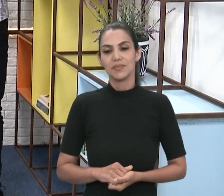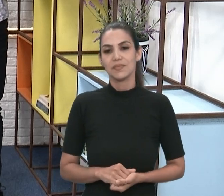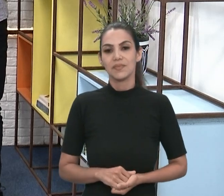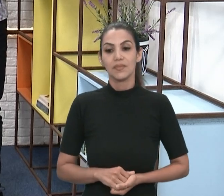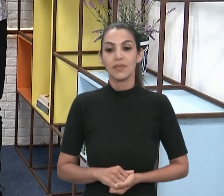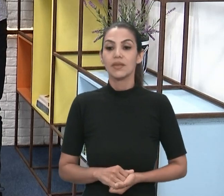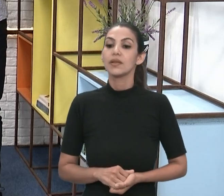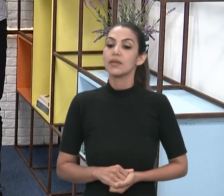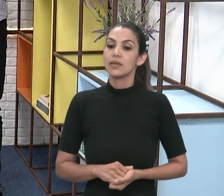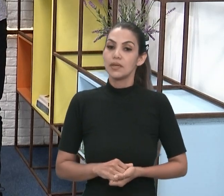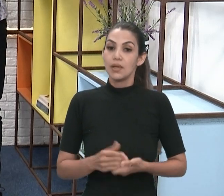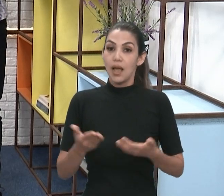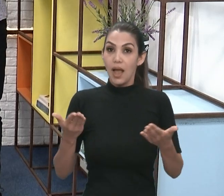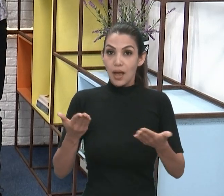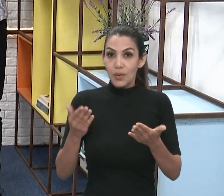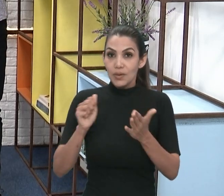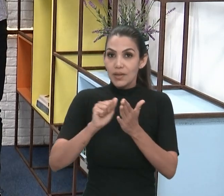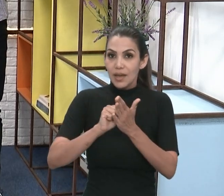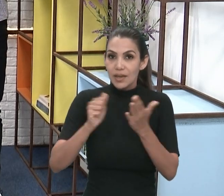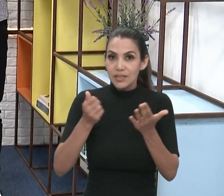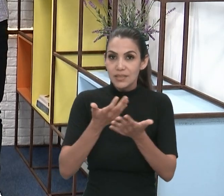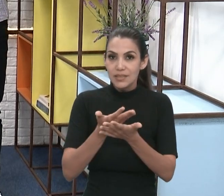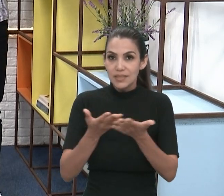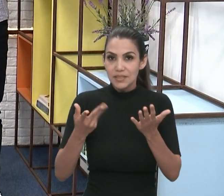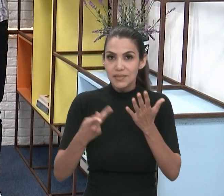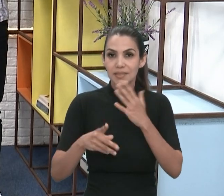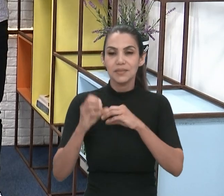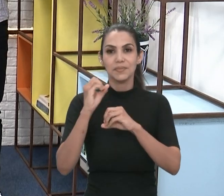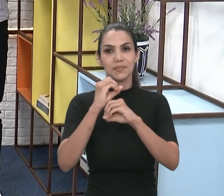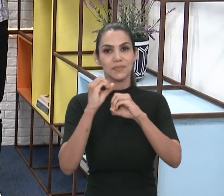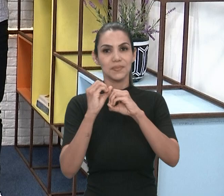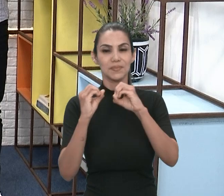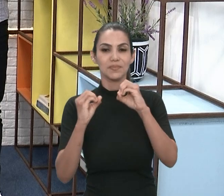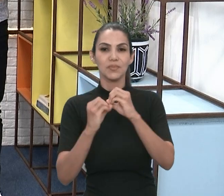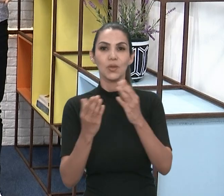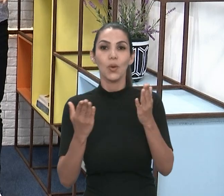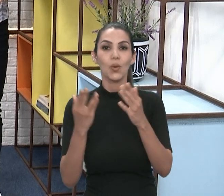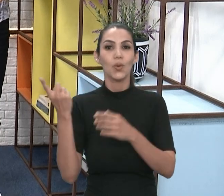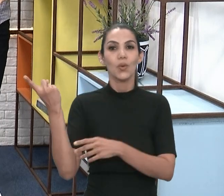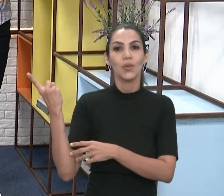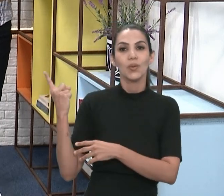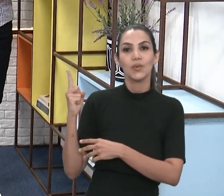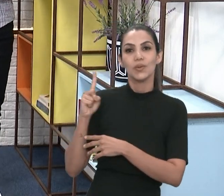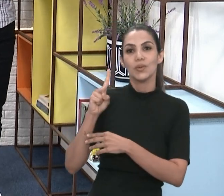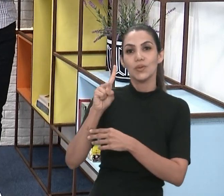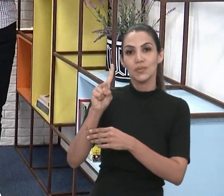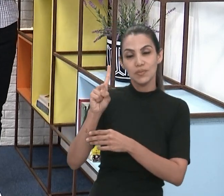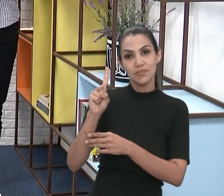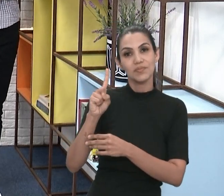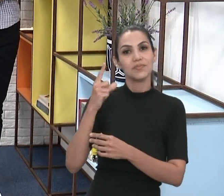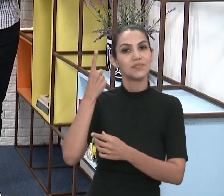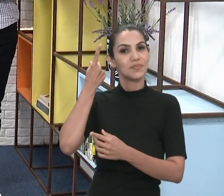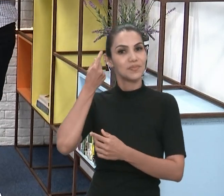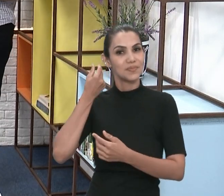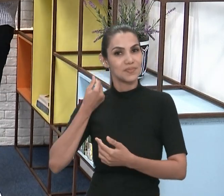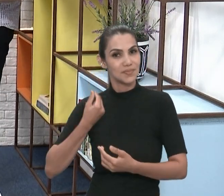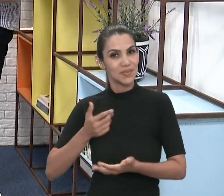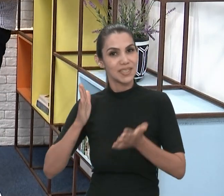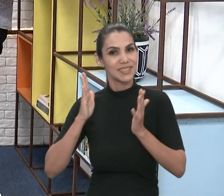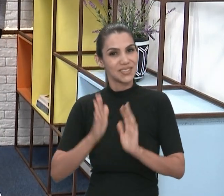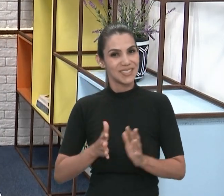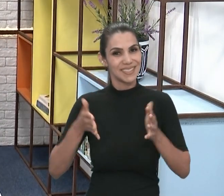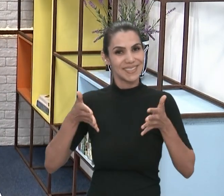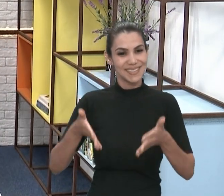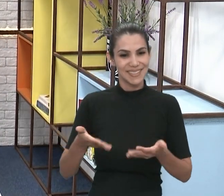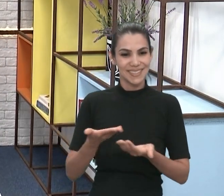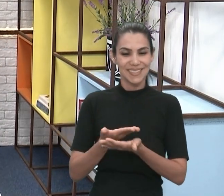E agora nós vamos para a nossa agenda de eventos e serviços da universidade. Quem traz as novidades para a gente hoje é a Sara Borges, que já está chegando por